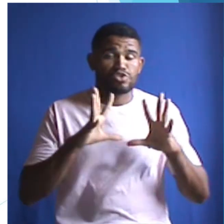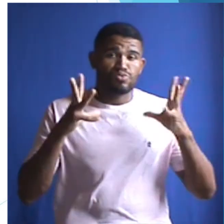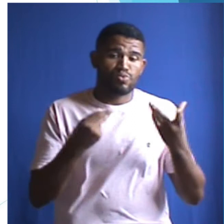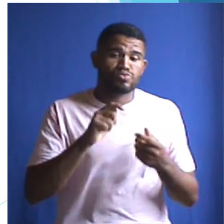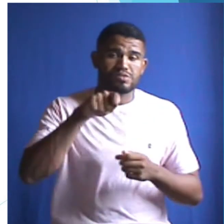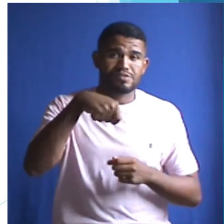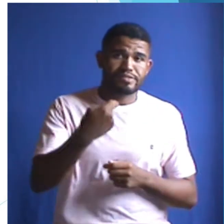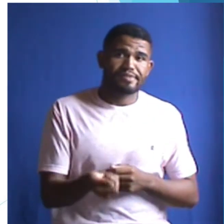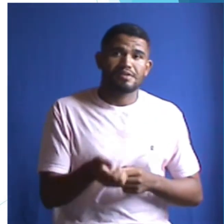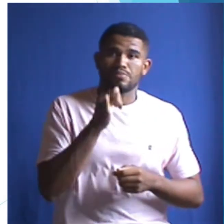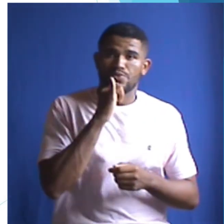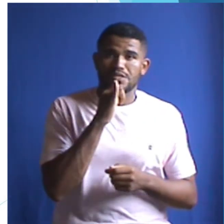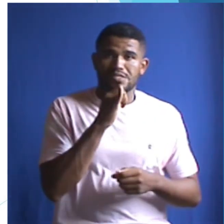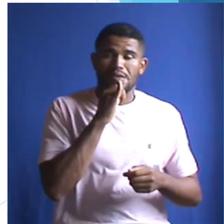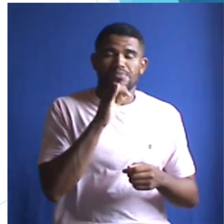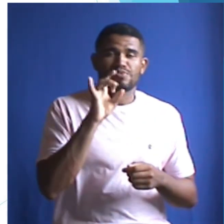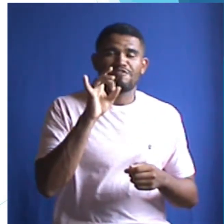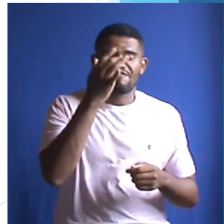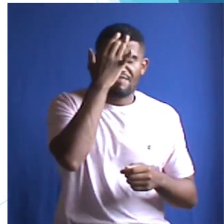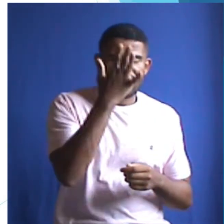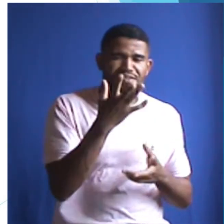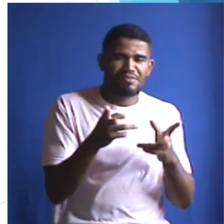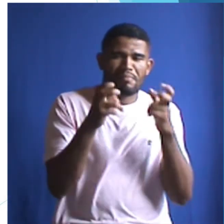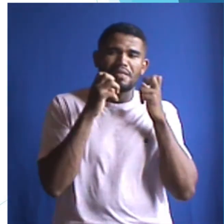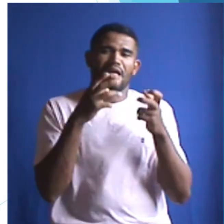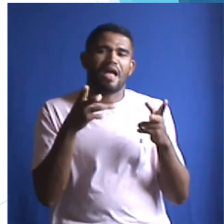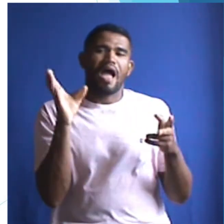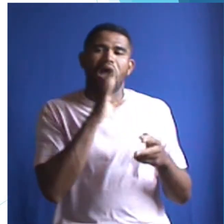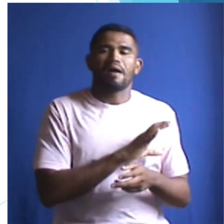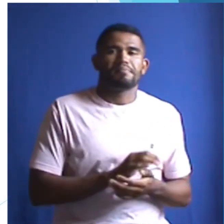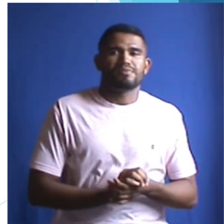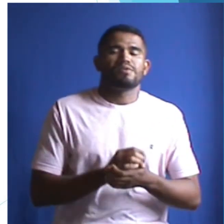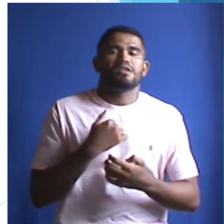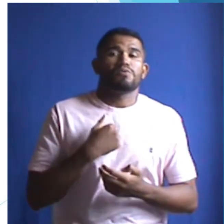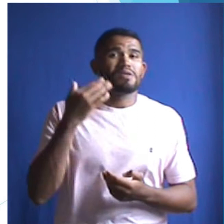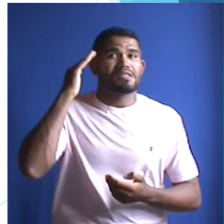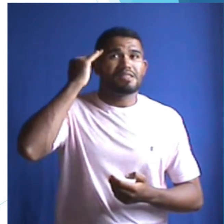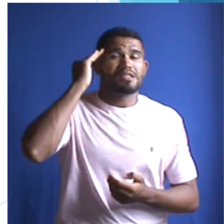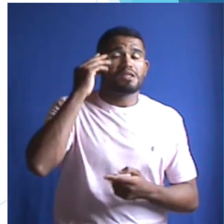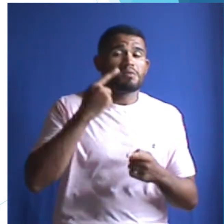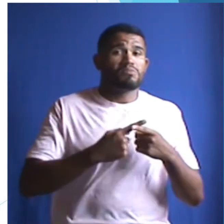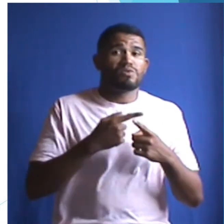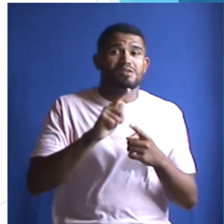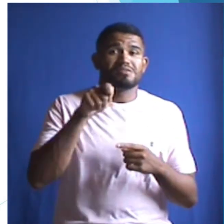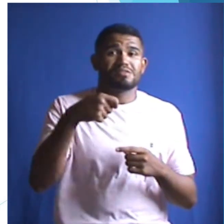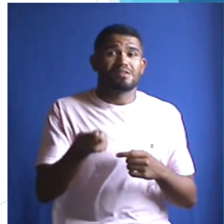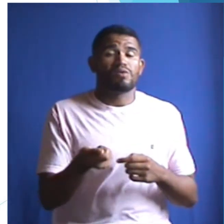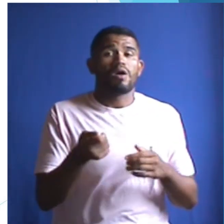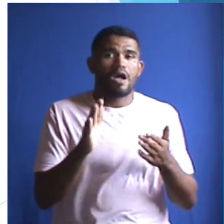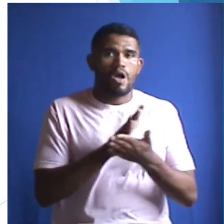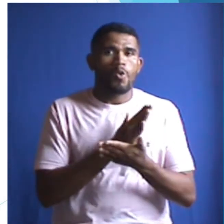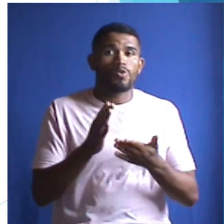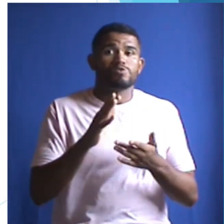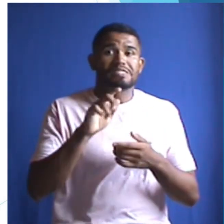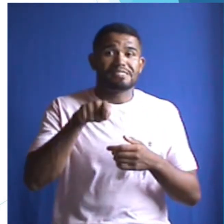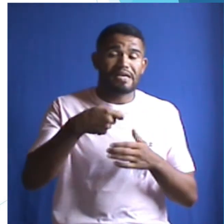É claro que nem todo o sistema linguístico da Libras é icônico, ou seja, eu vou saber o porquê de cada sinal.